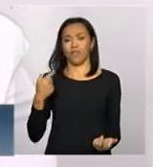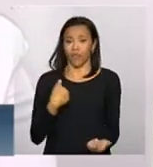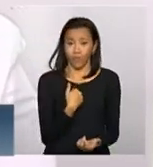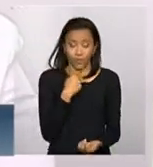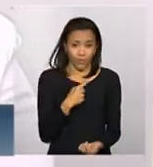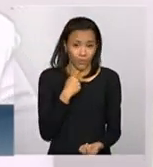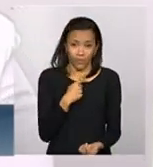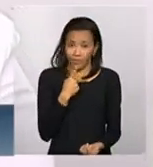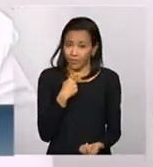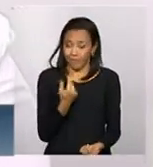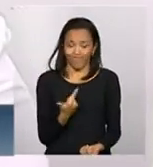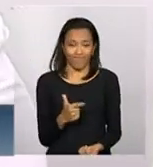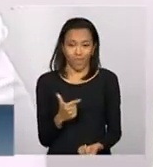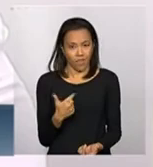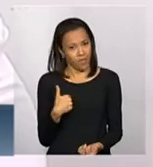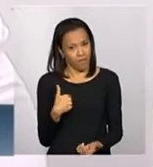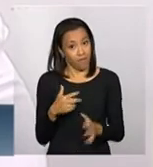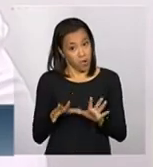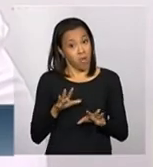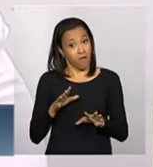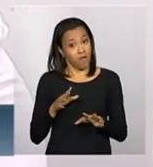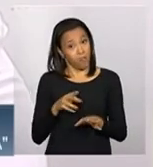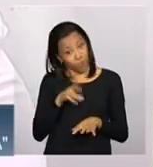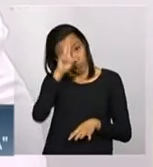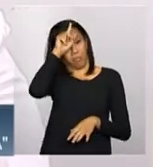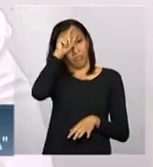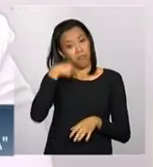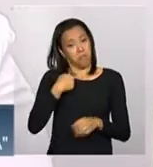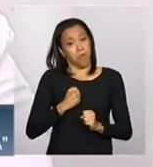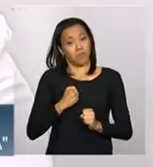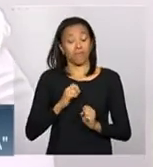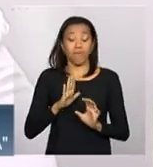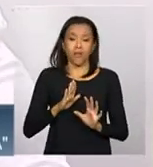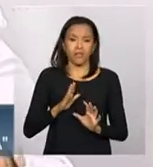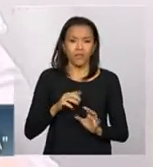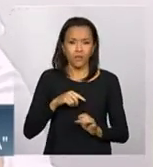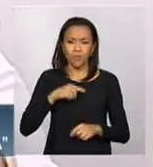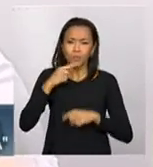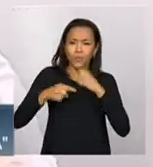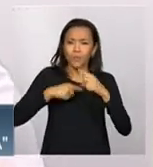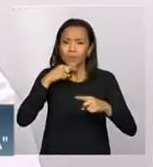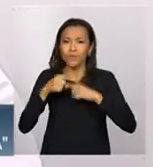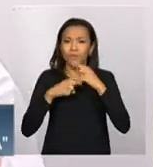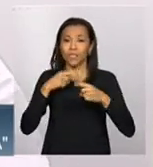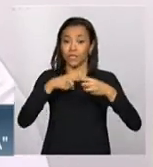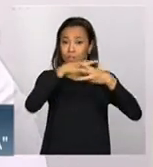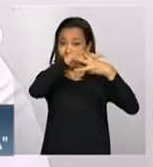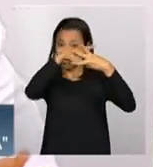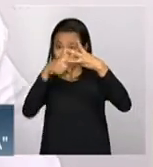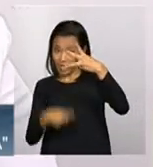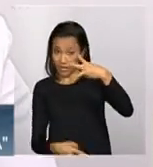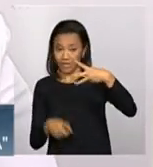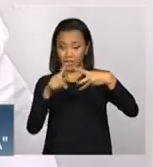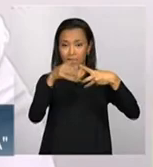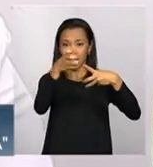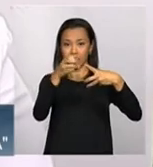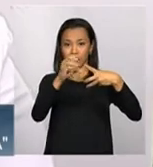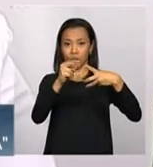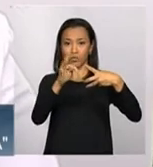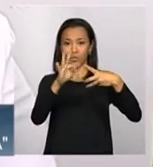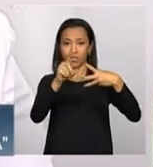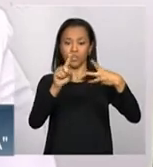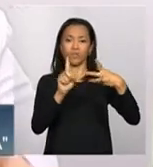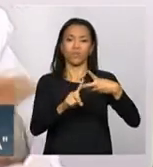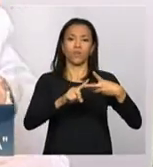dúvida, posso estar enganada, mas eu não tenho dúvida que os três poderes se unindo, executivo,